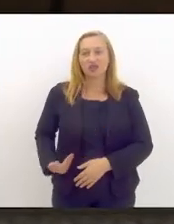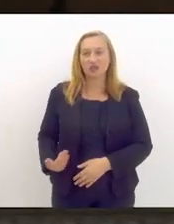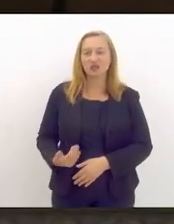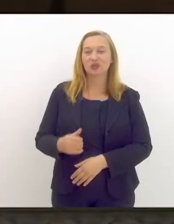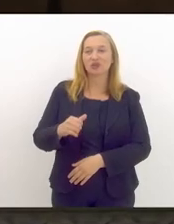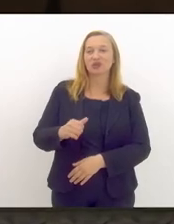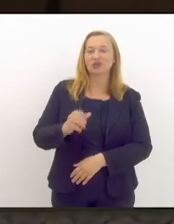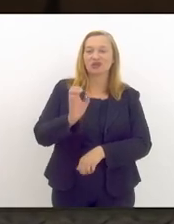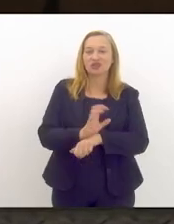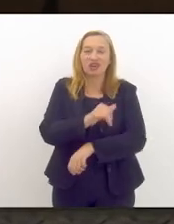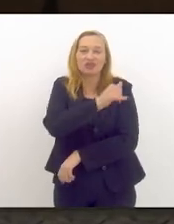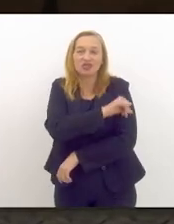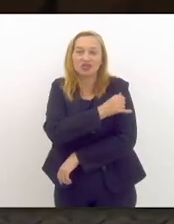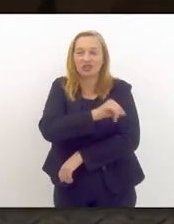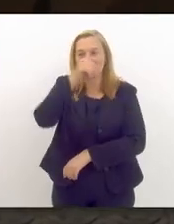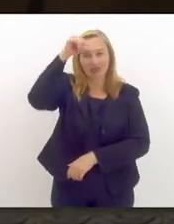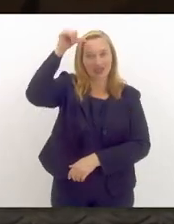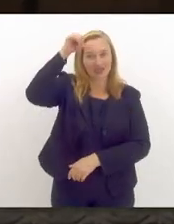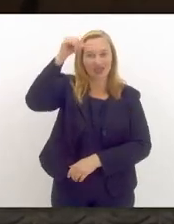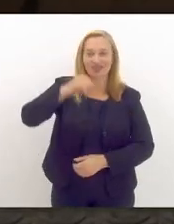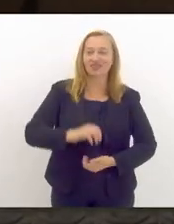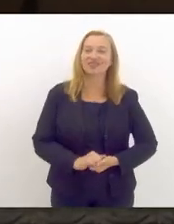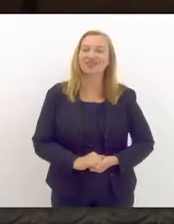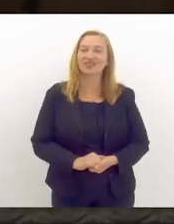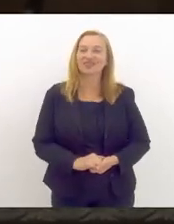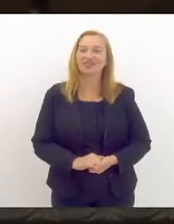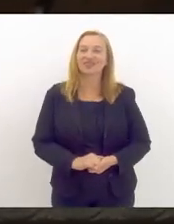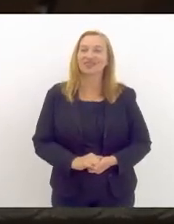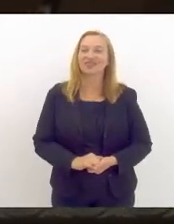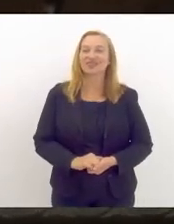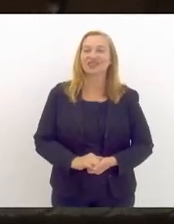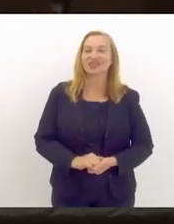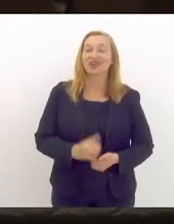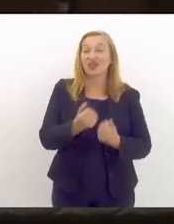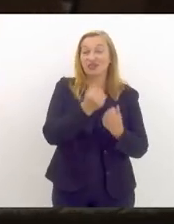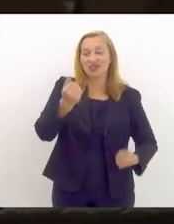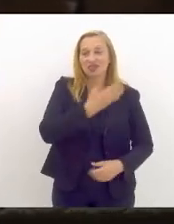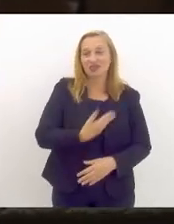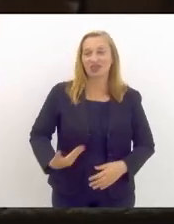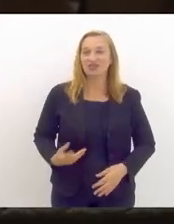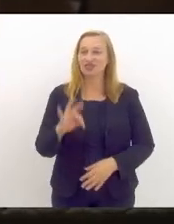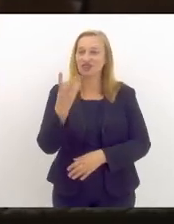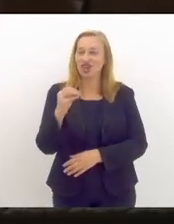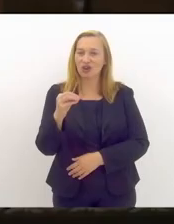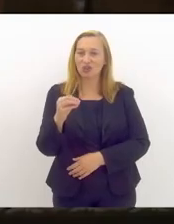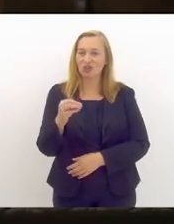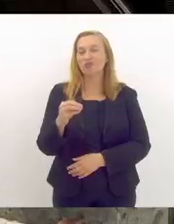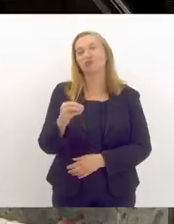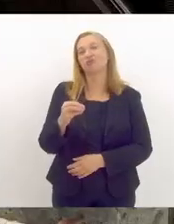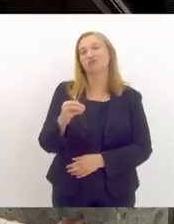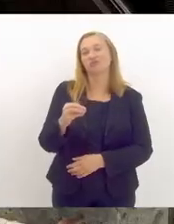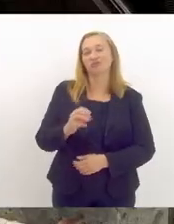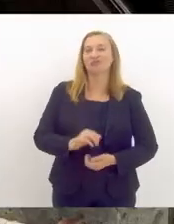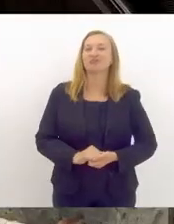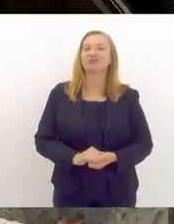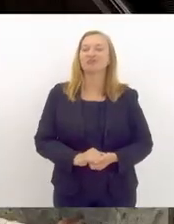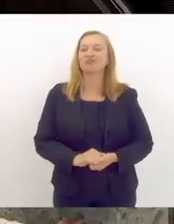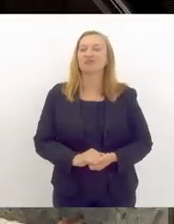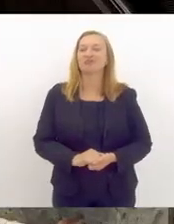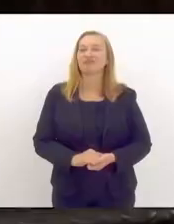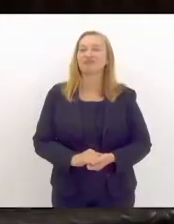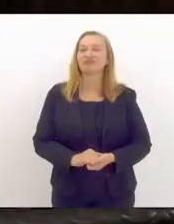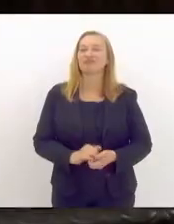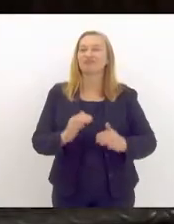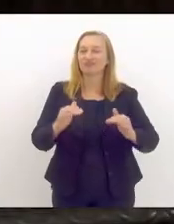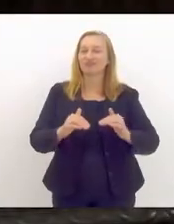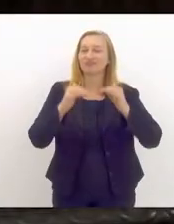Janeiro, Cláudio Castro, o excelentíssimo senhor vice-governador do Estado do Rio de Janeiro, Tiago Pampolha, o excelentíssimo